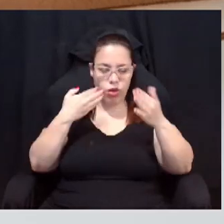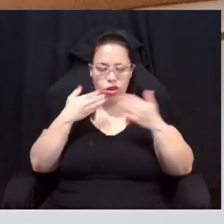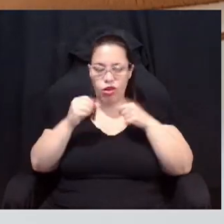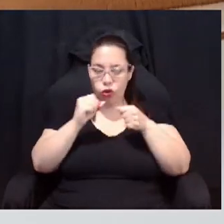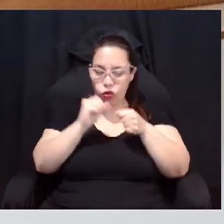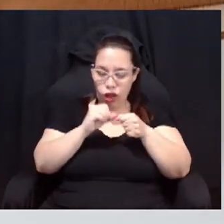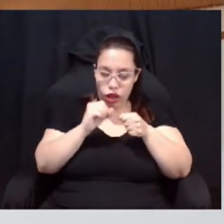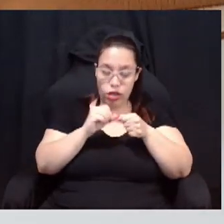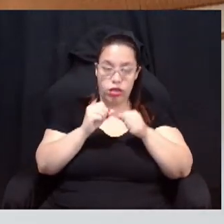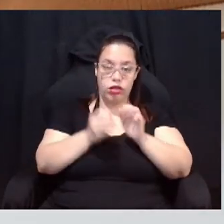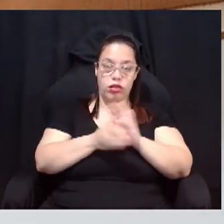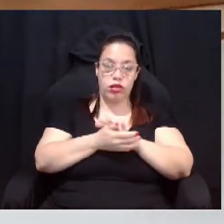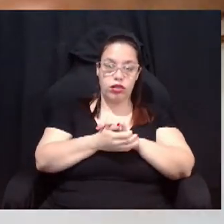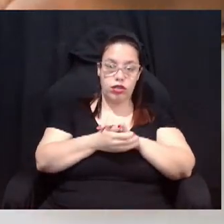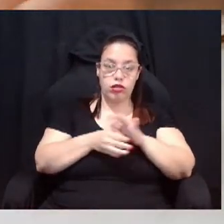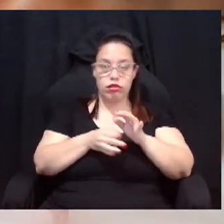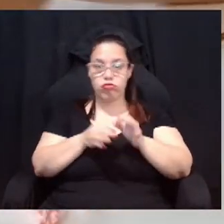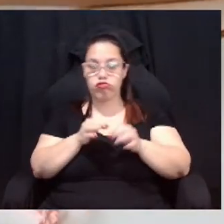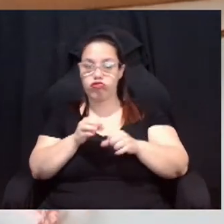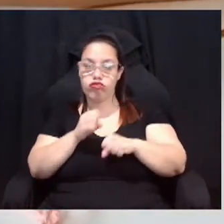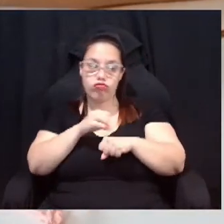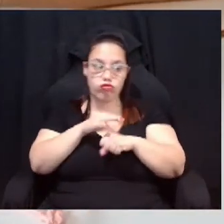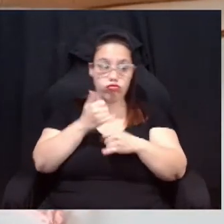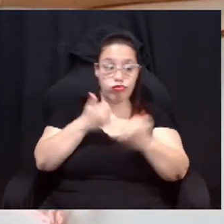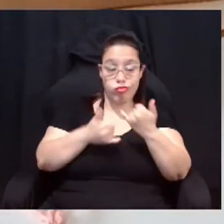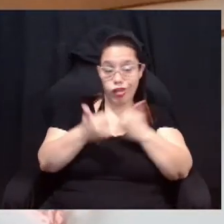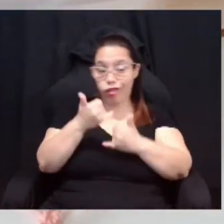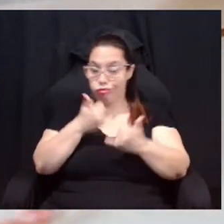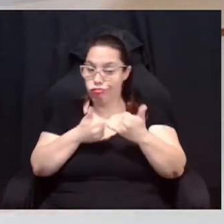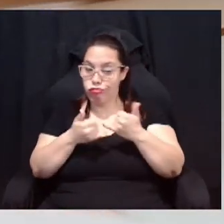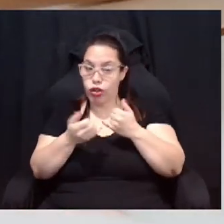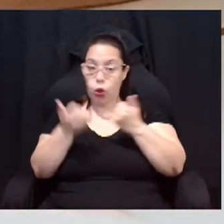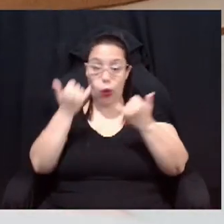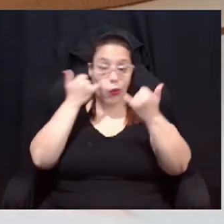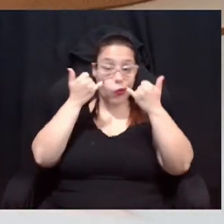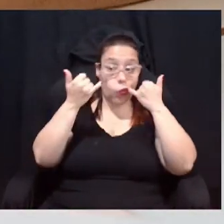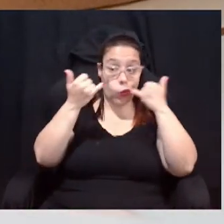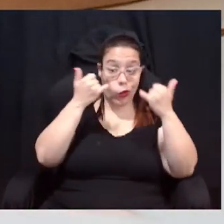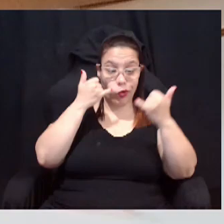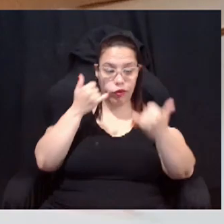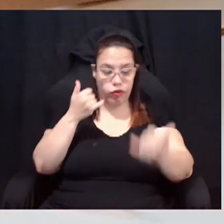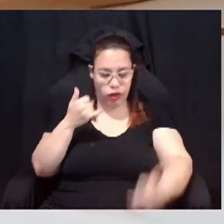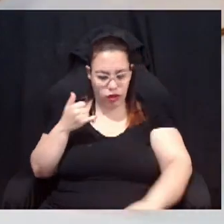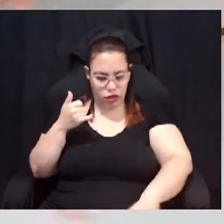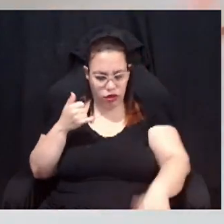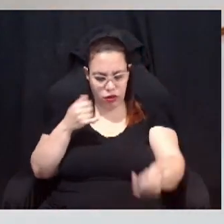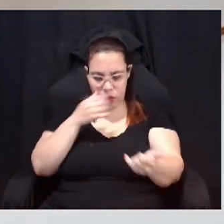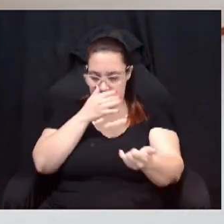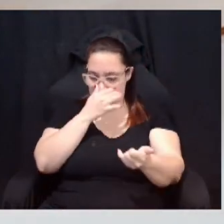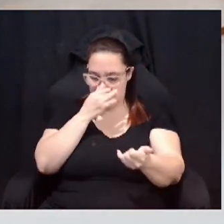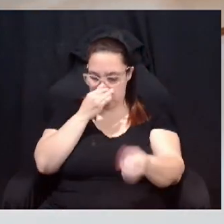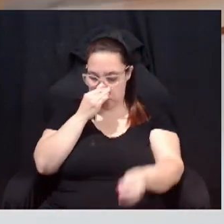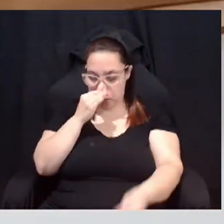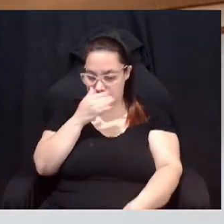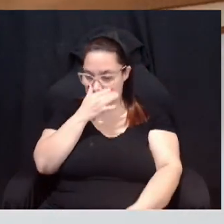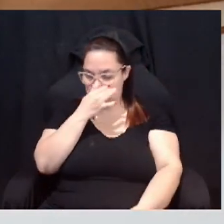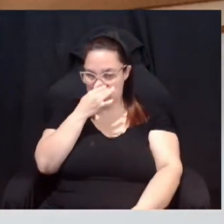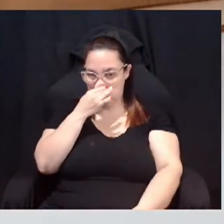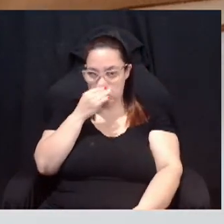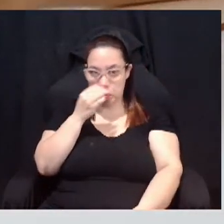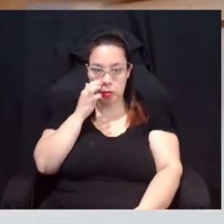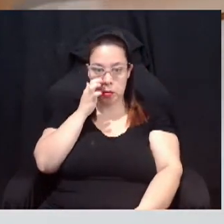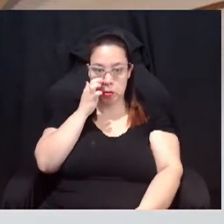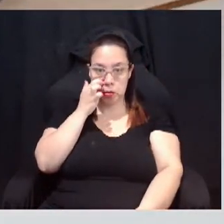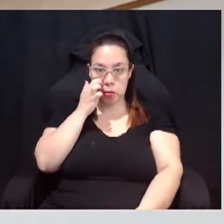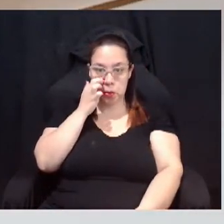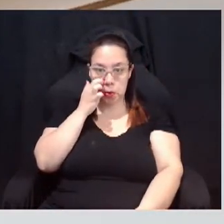com dinâmicas, a gente traz informações, né, dos serviços para elas acessarem. Então, às vezes, a gente